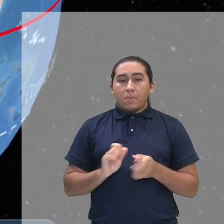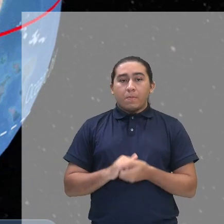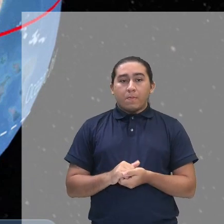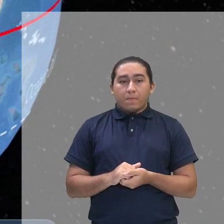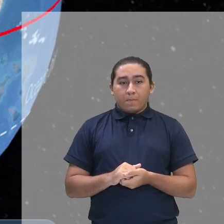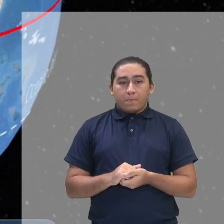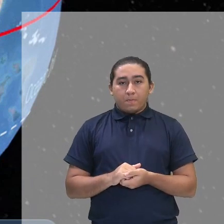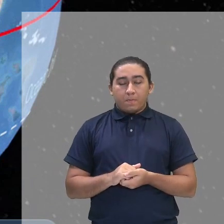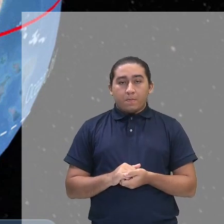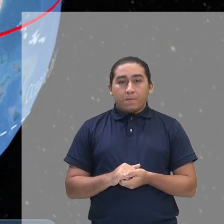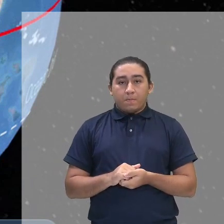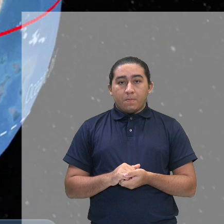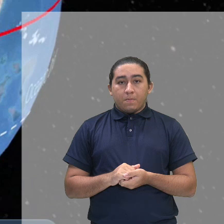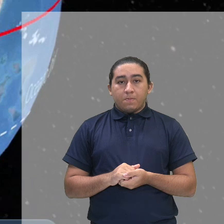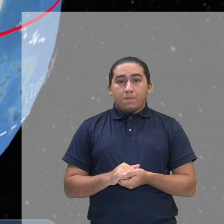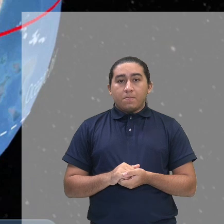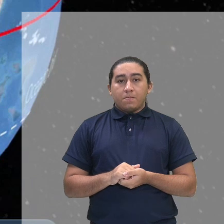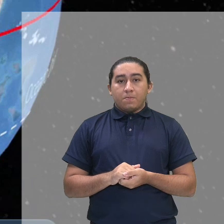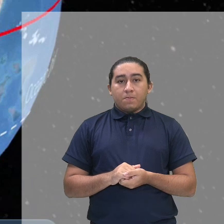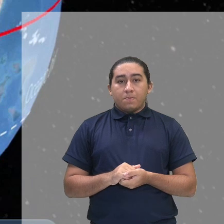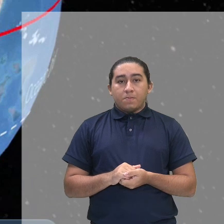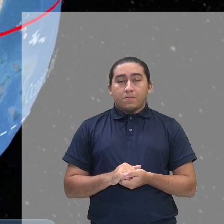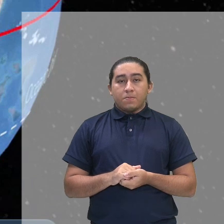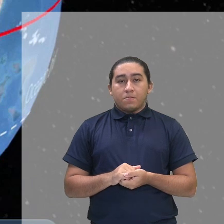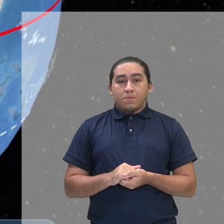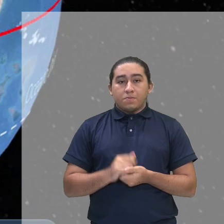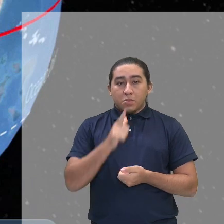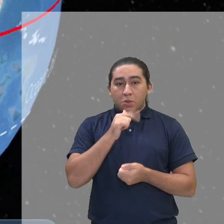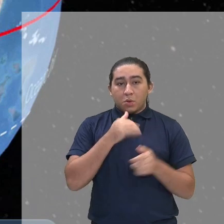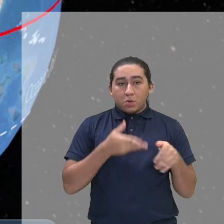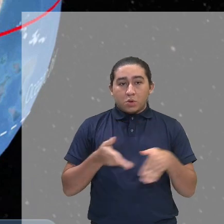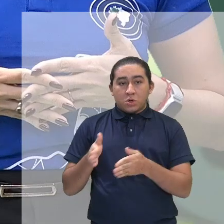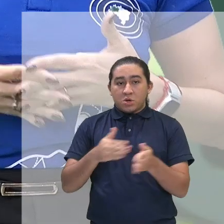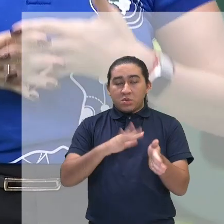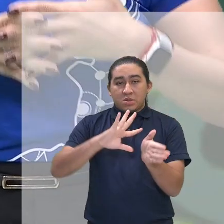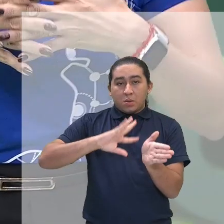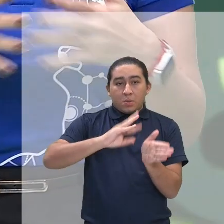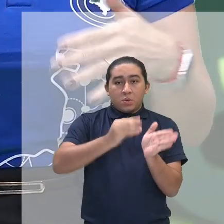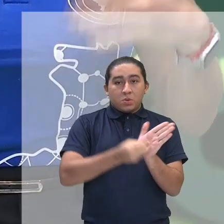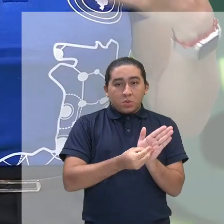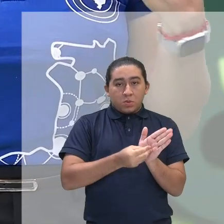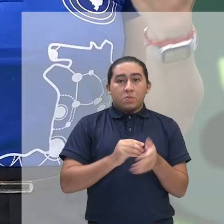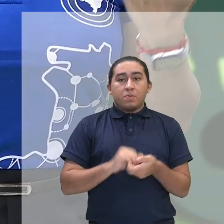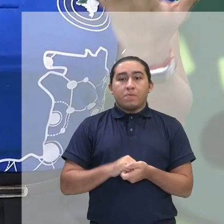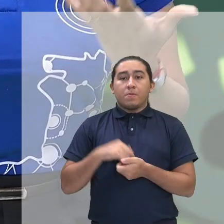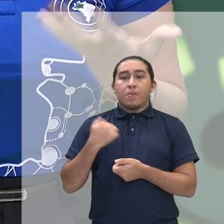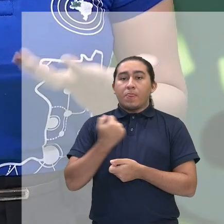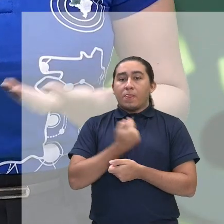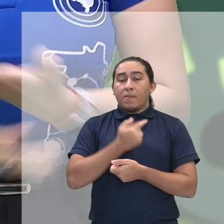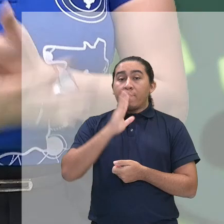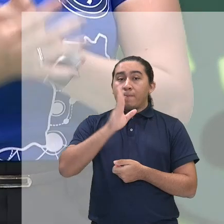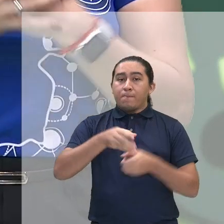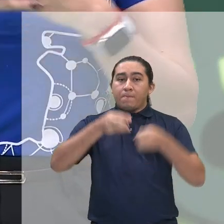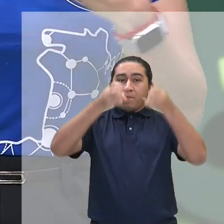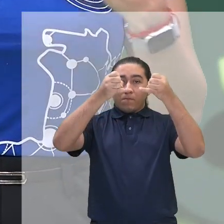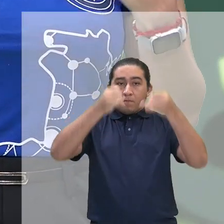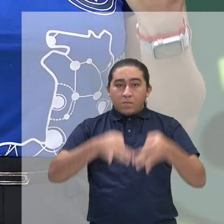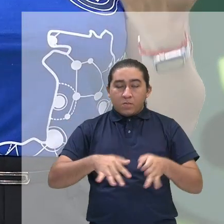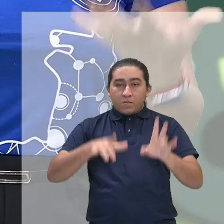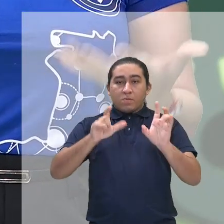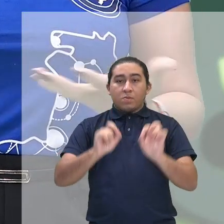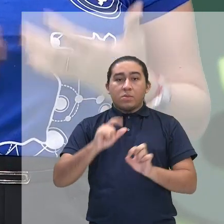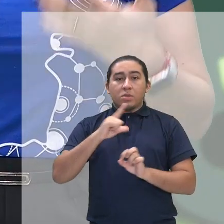a bacia amazônica, né? A gente falou ali sobre as placas tectônicas, mas a gente vai falar também sobre